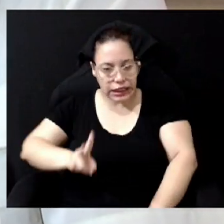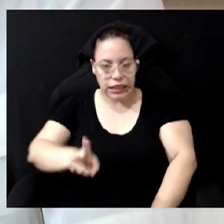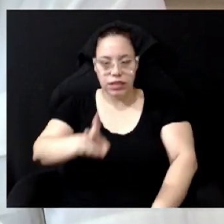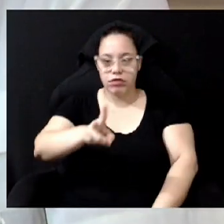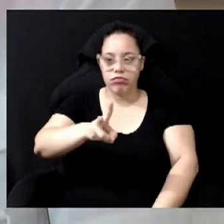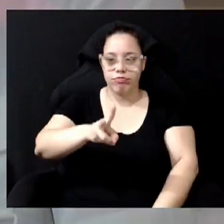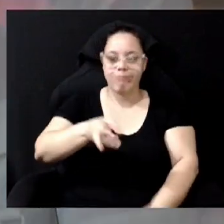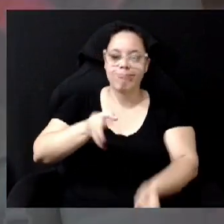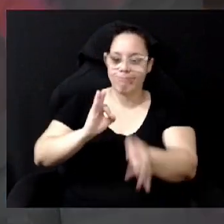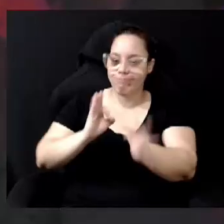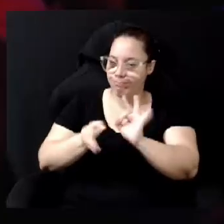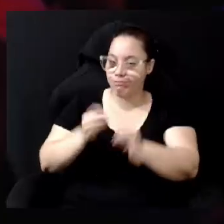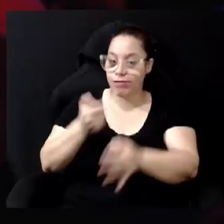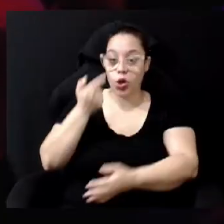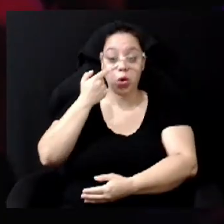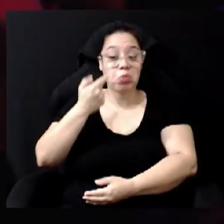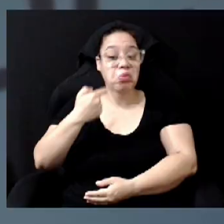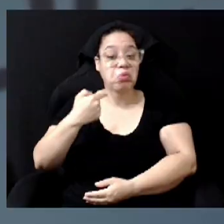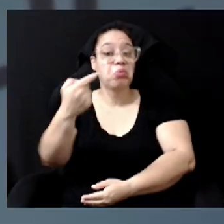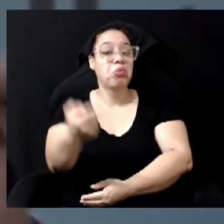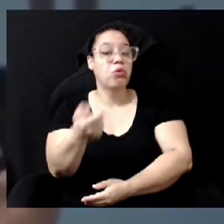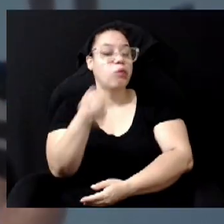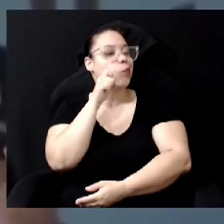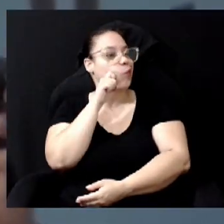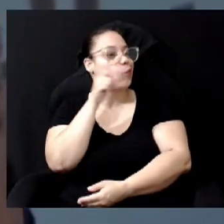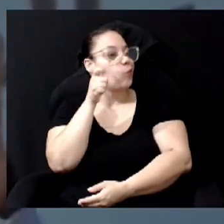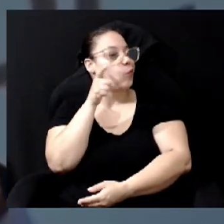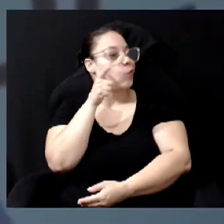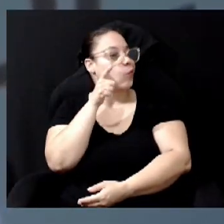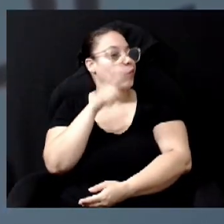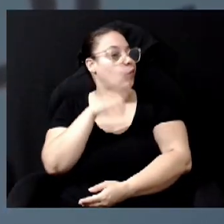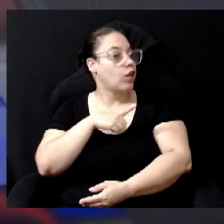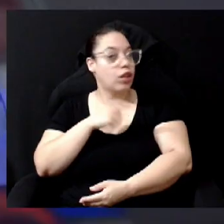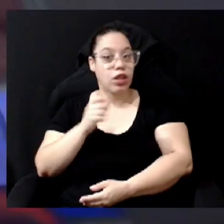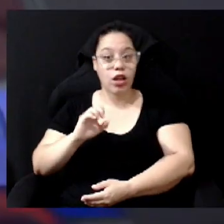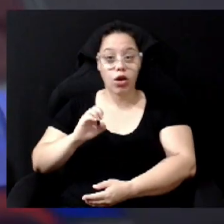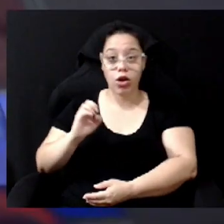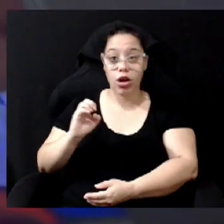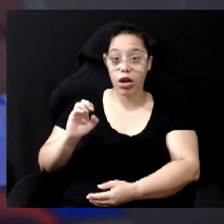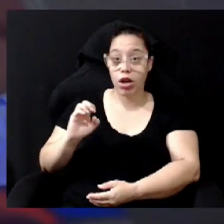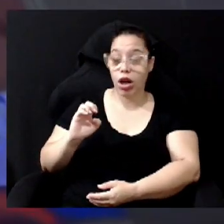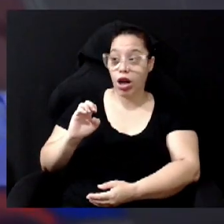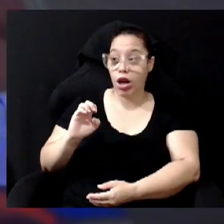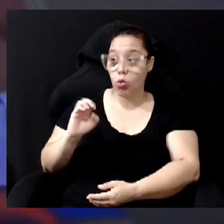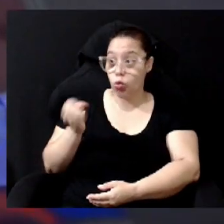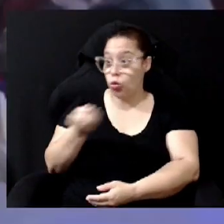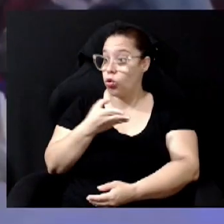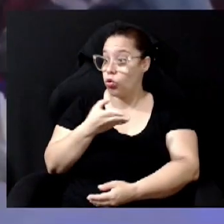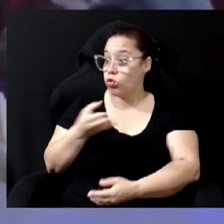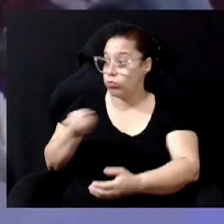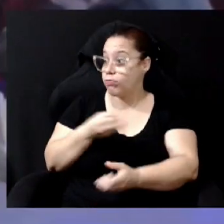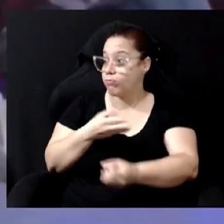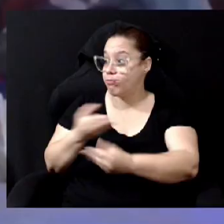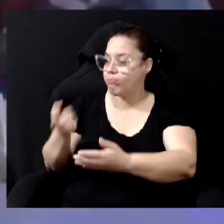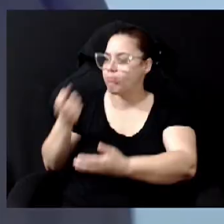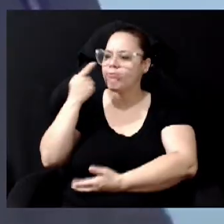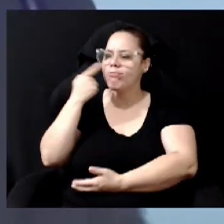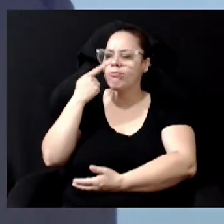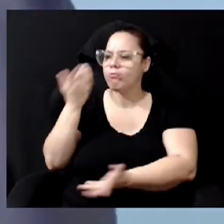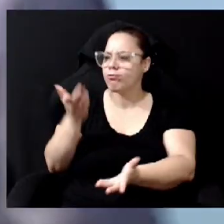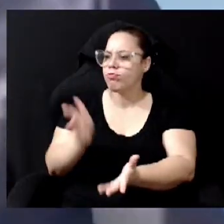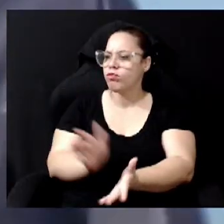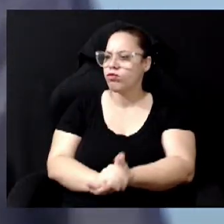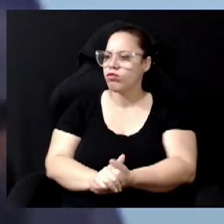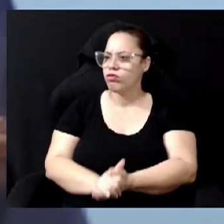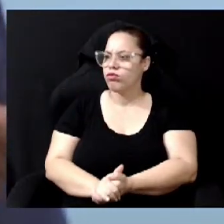justamente olhar para fora, tentar outras coisas, pensar em outras possibilidades e trazer novidades mesmo. Olha, eu acho que a gente